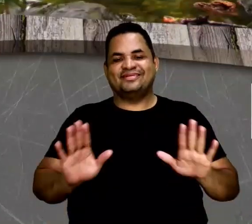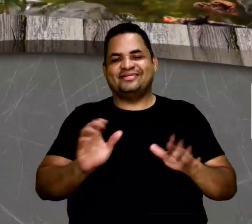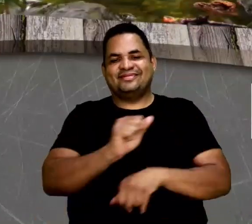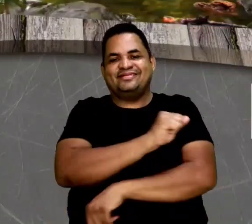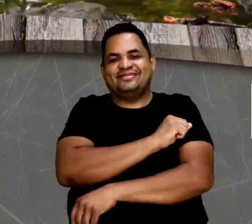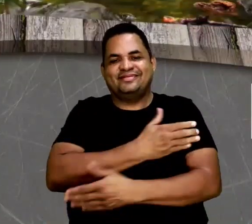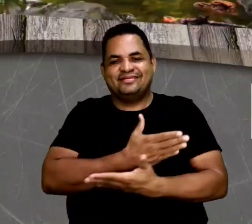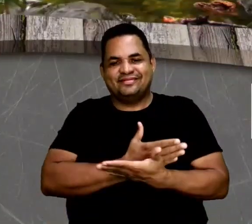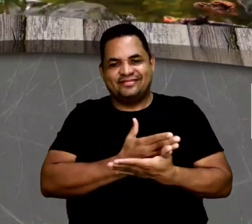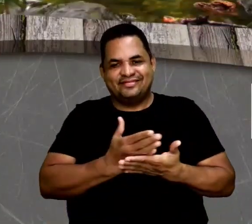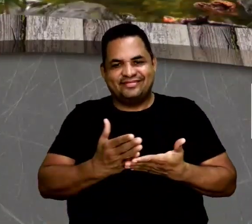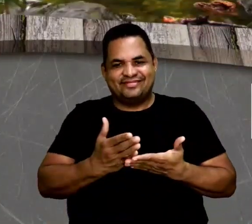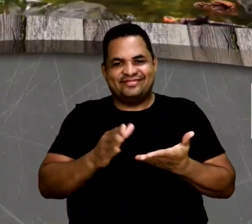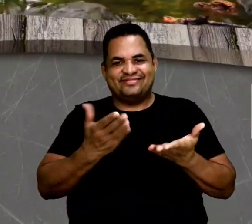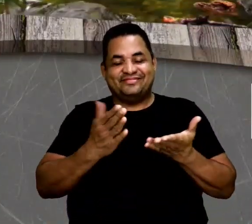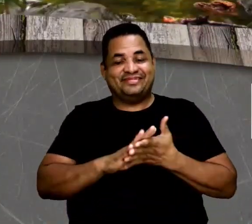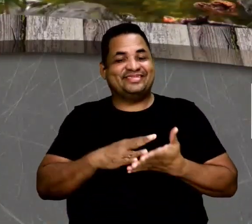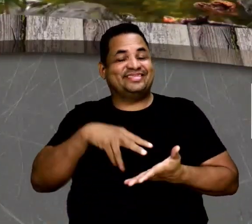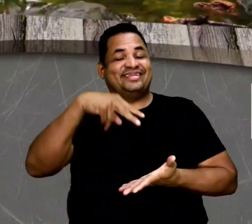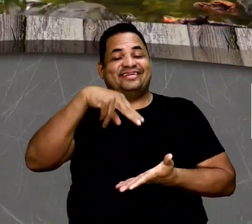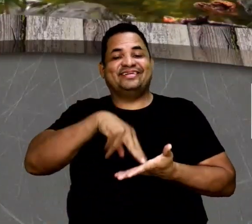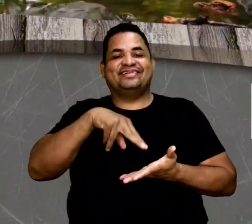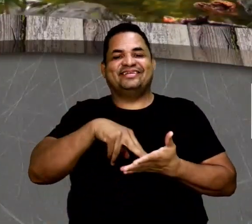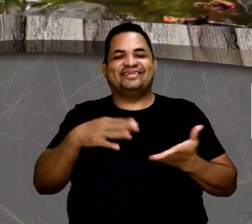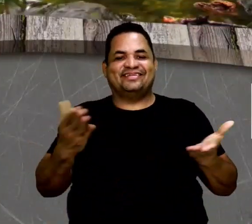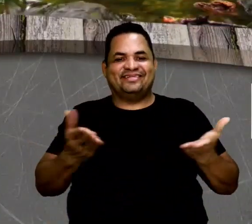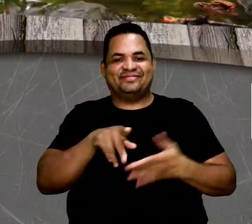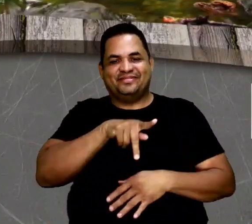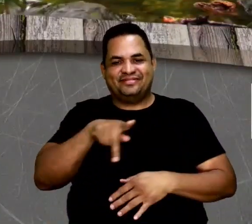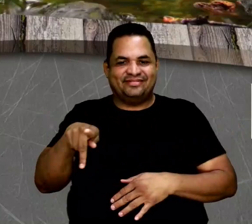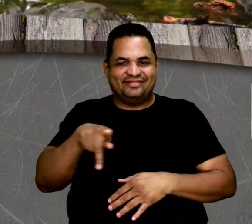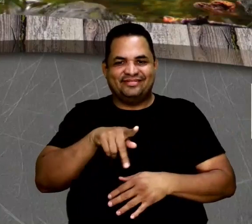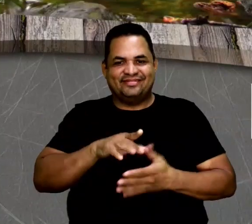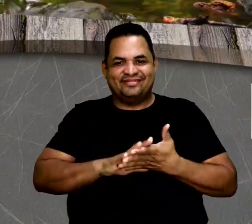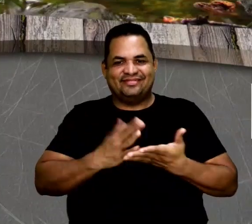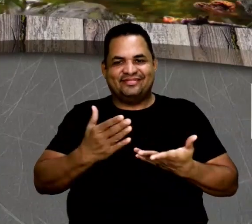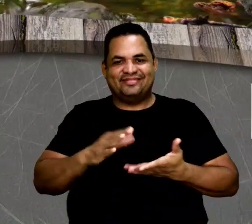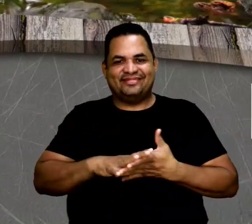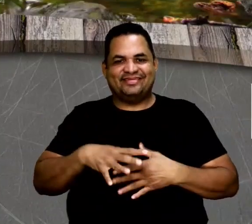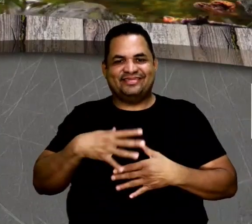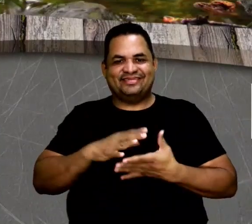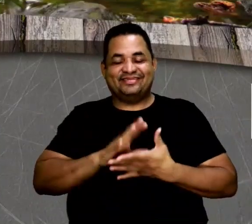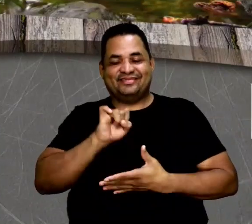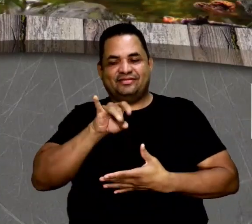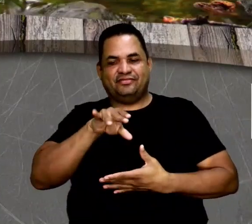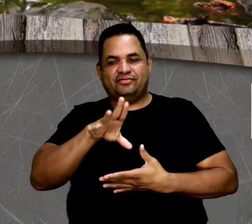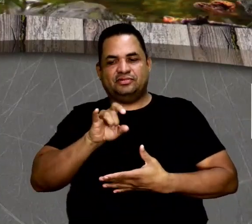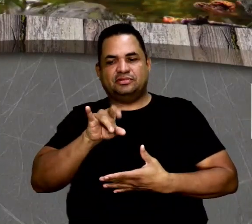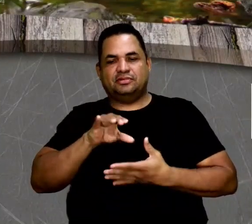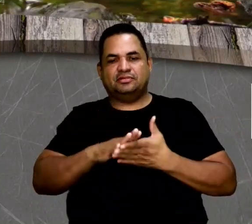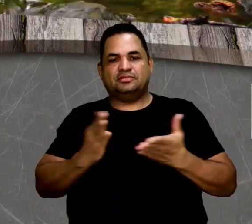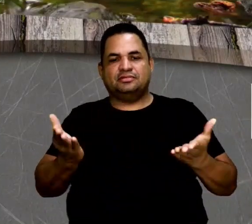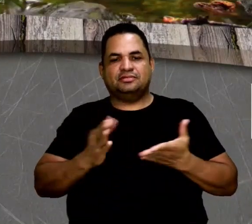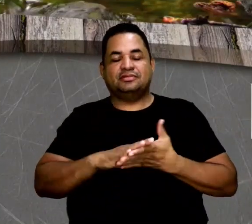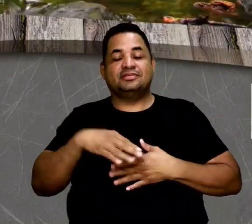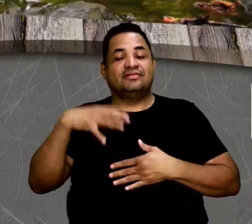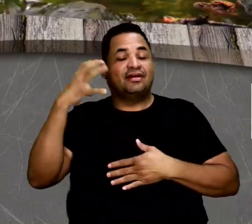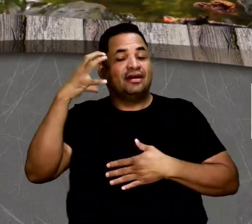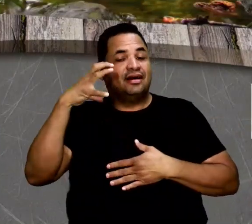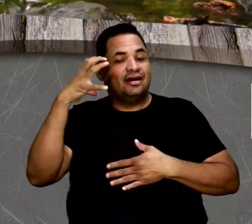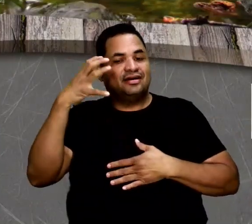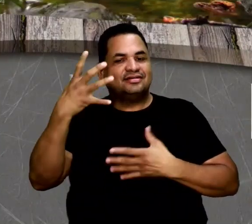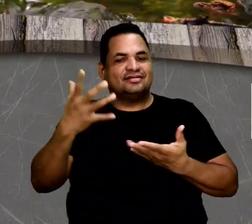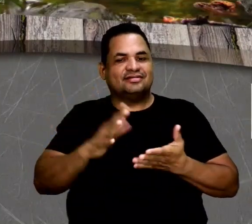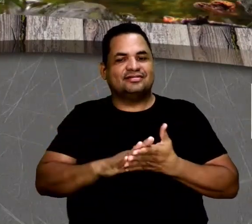começando aqui com o super alto astral, né, prof? É professor aqui, ó, dando show à Silvio parte. Santos aqui, a gente tava cantando aqui, Tem que pessoal. começar assim,